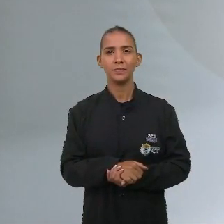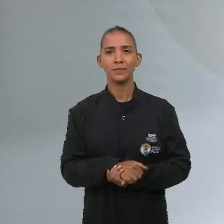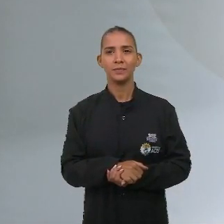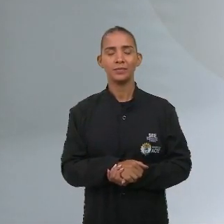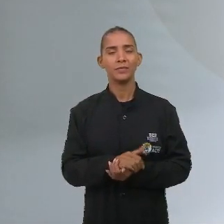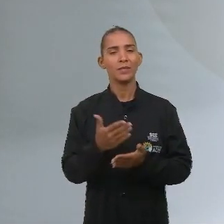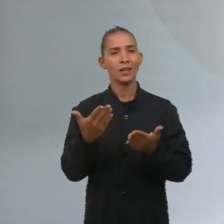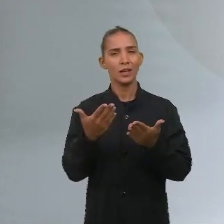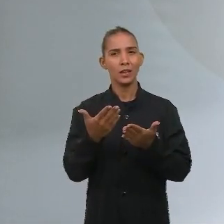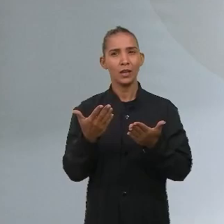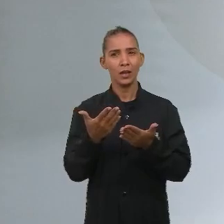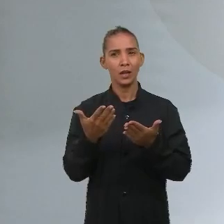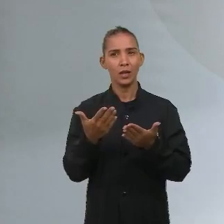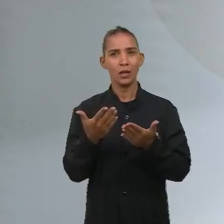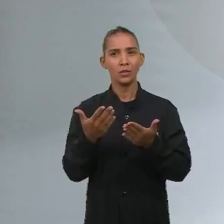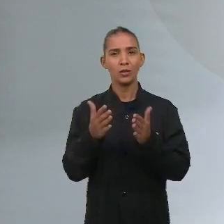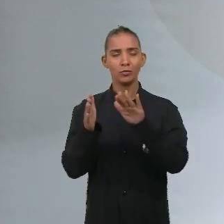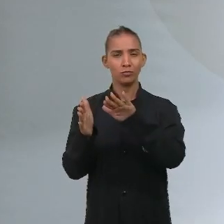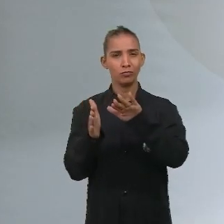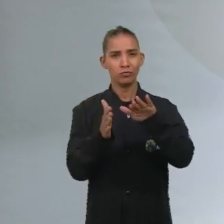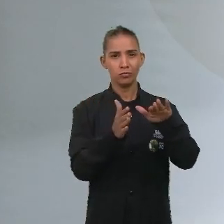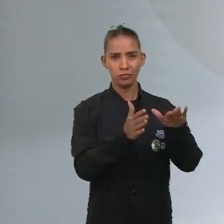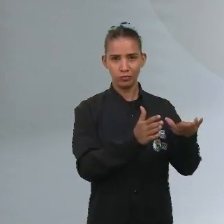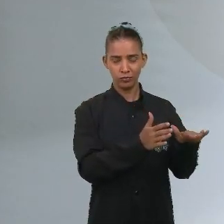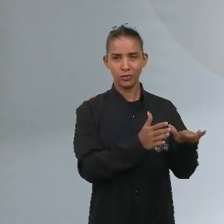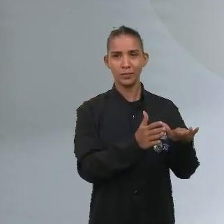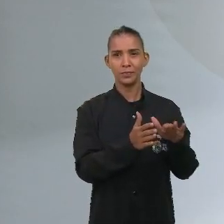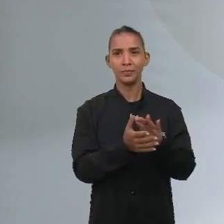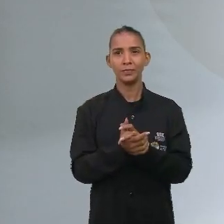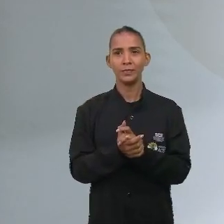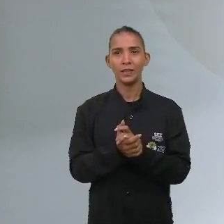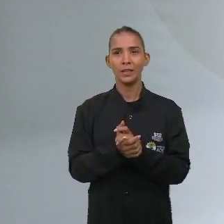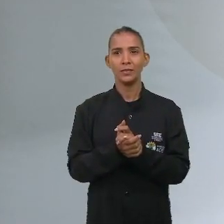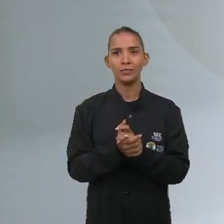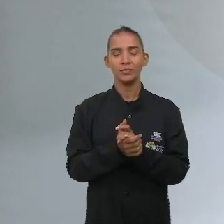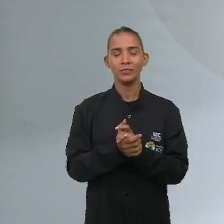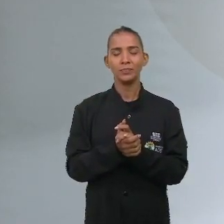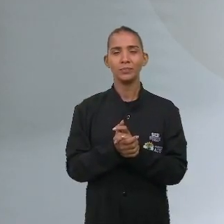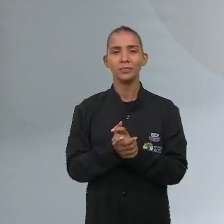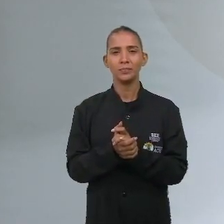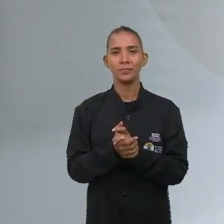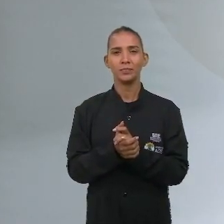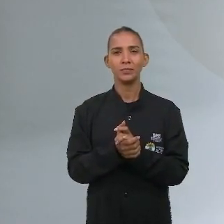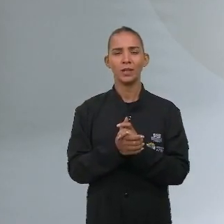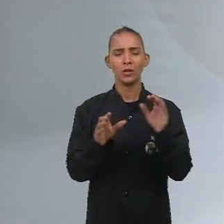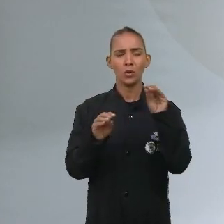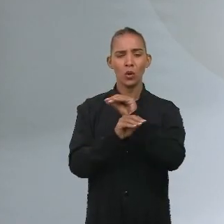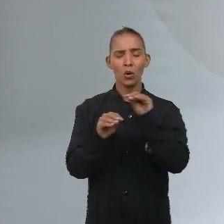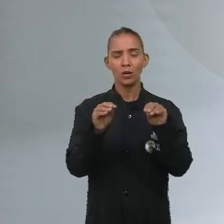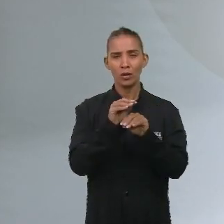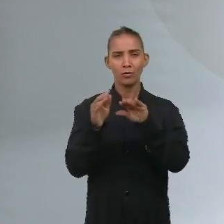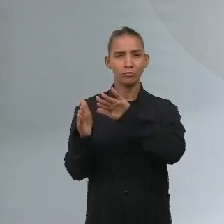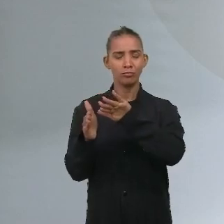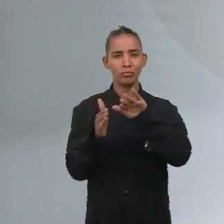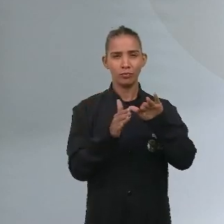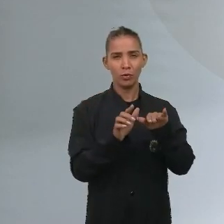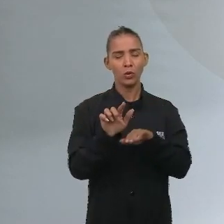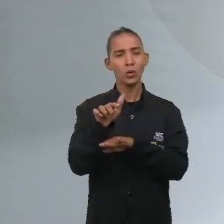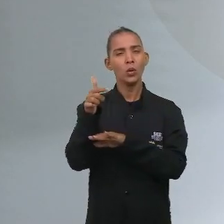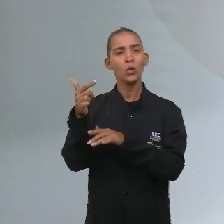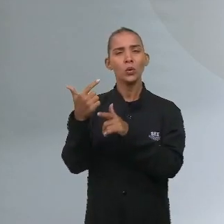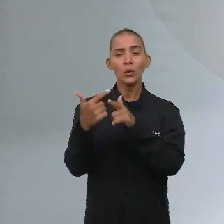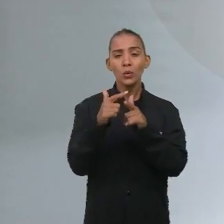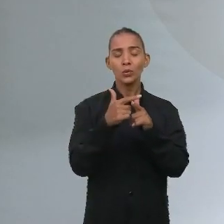Agora nós vamos passar essa parte das permutações circulares e entrar em um problema um pouco